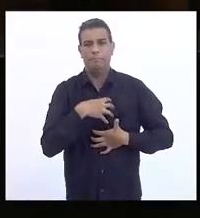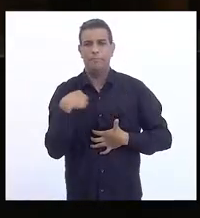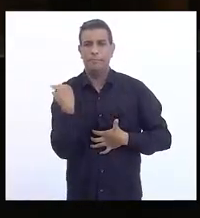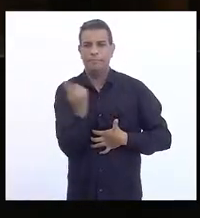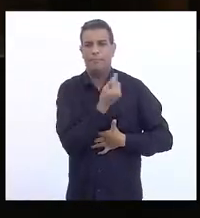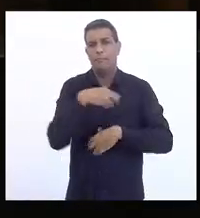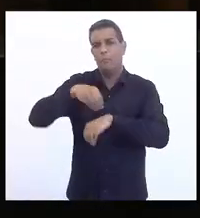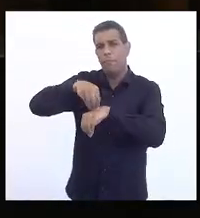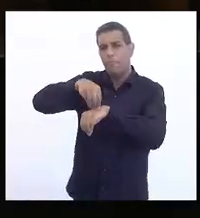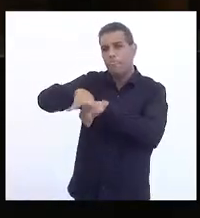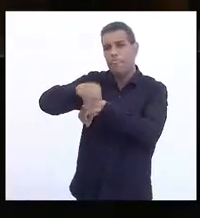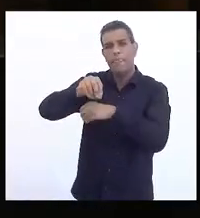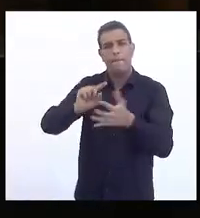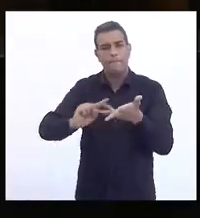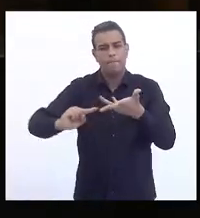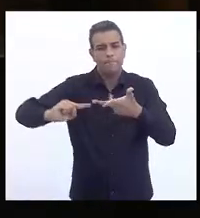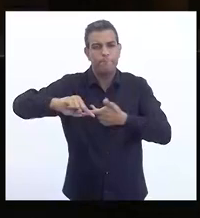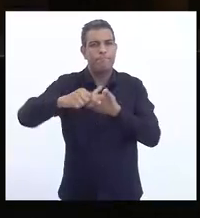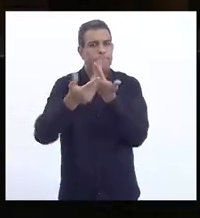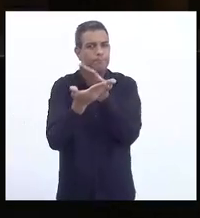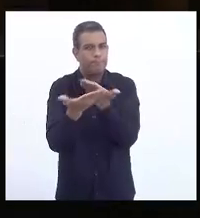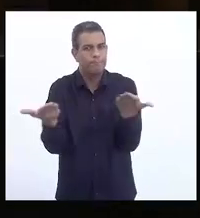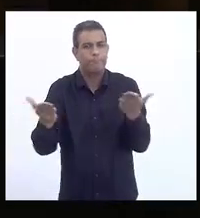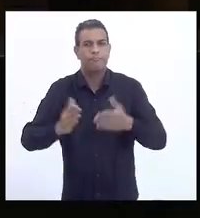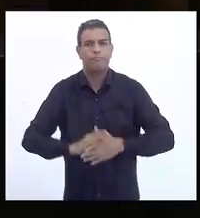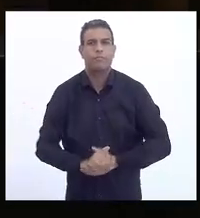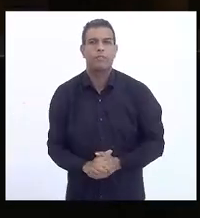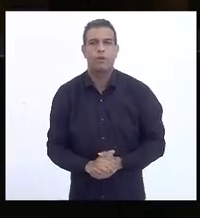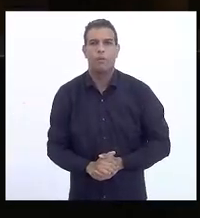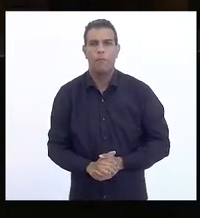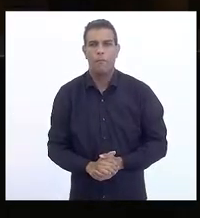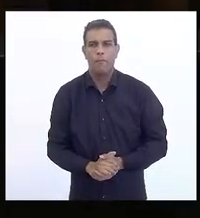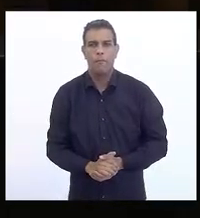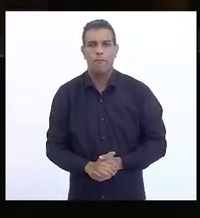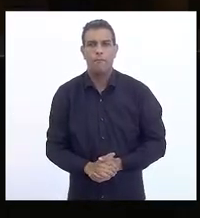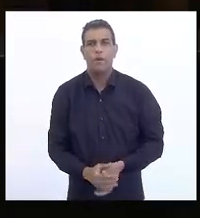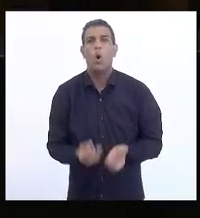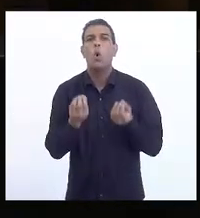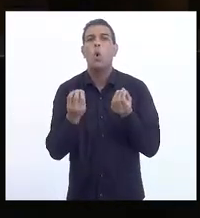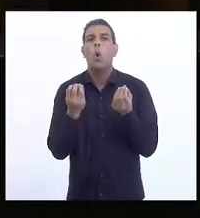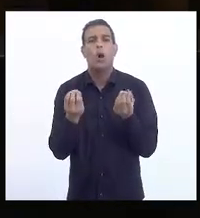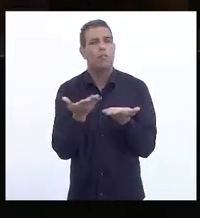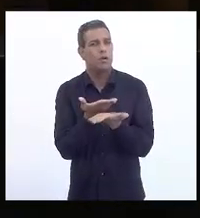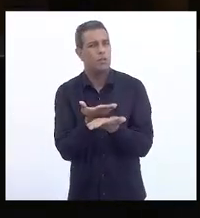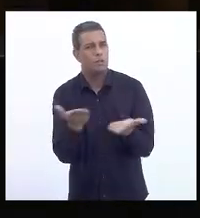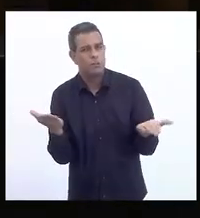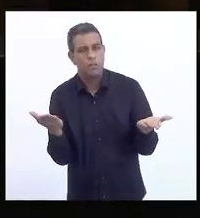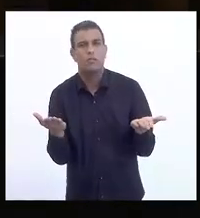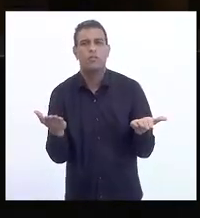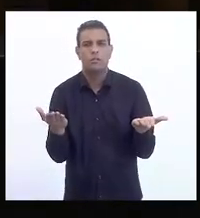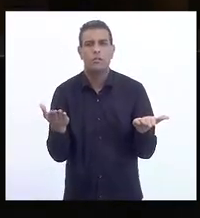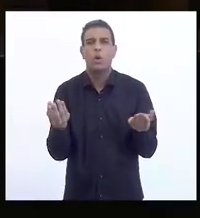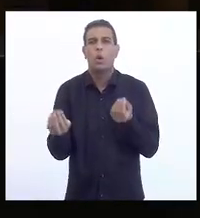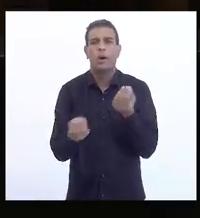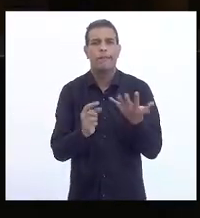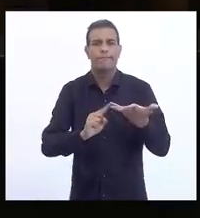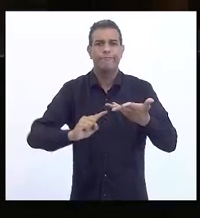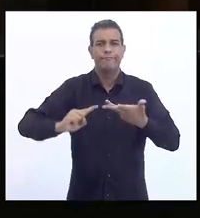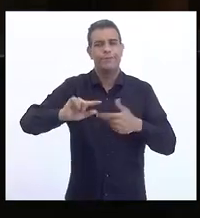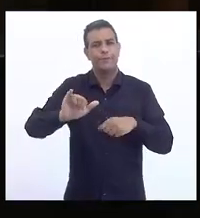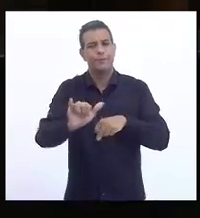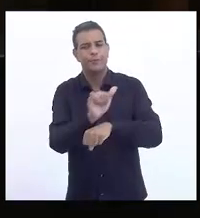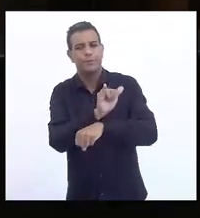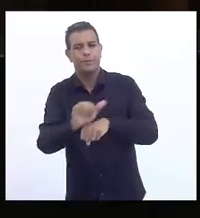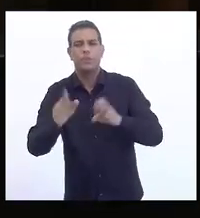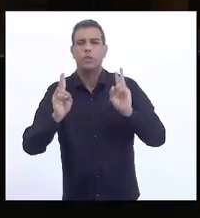um questionamento, senhora presidenta. Qual será os instrumentos para